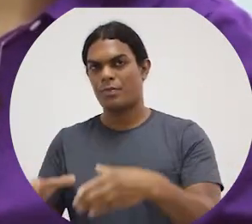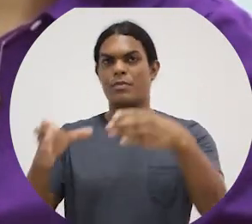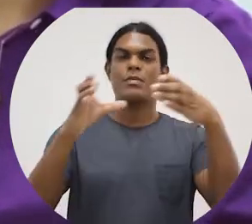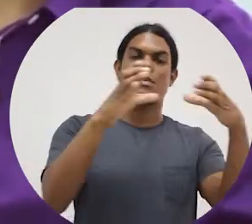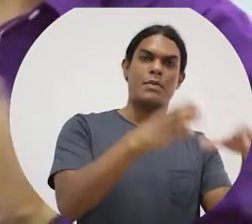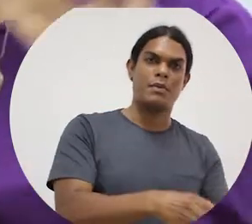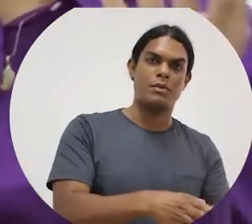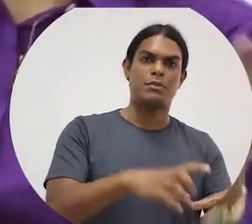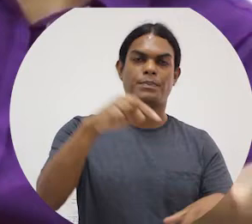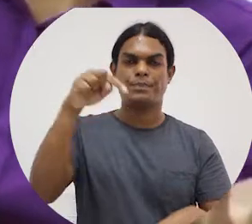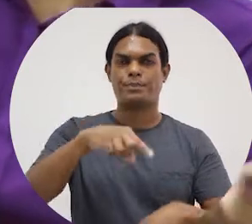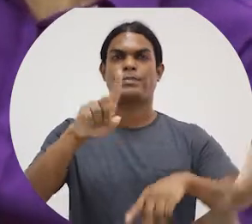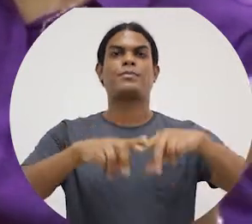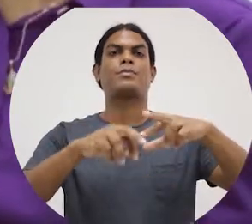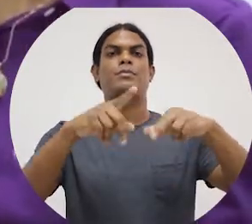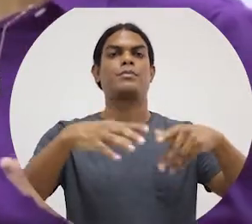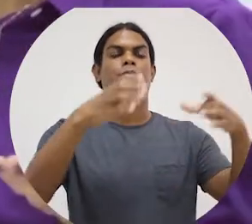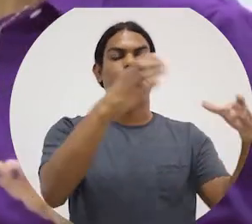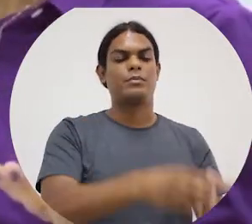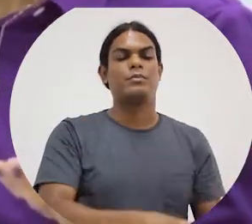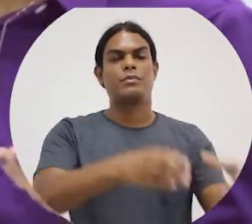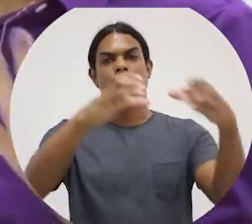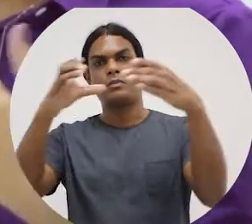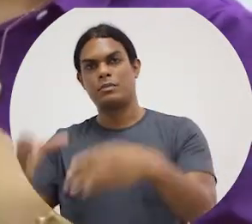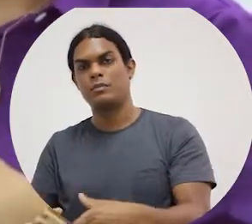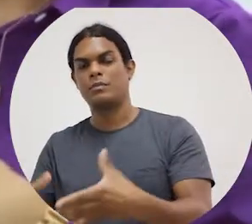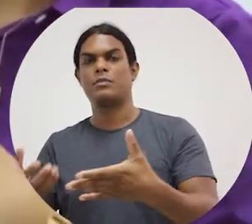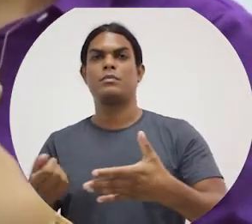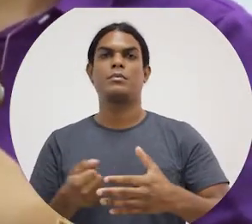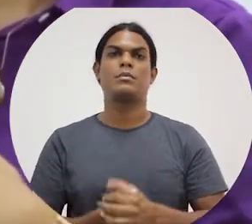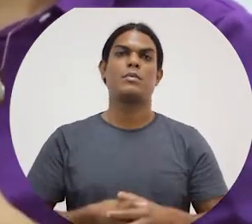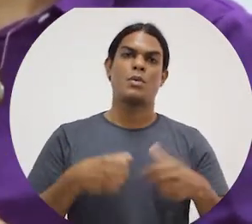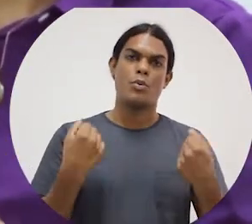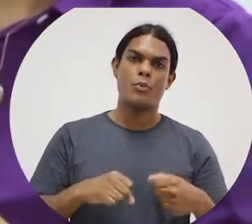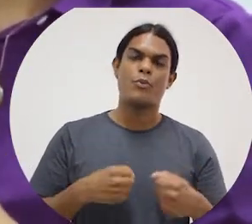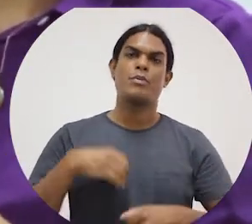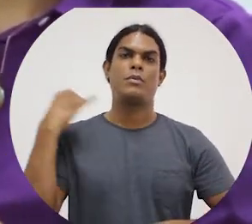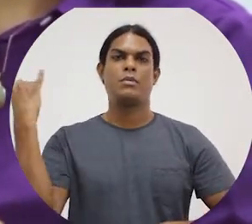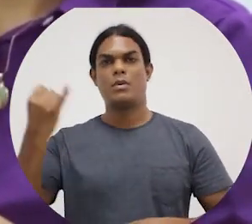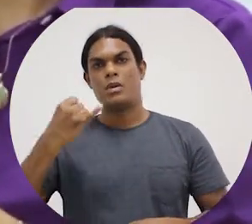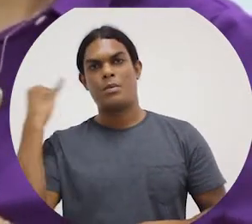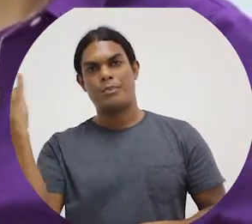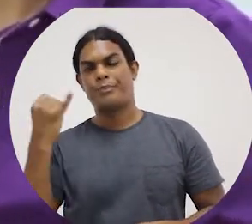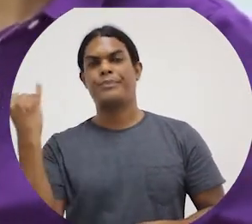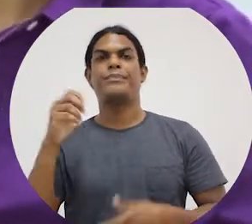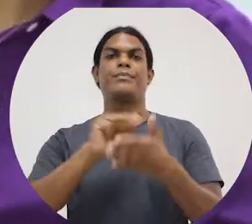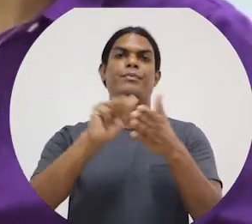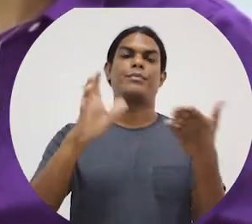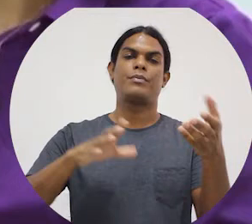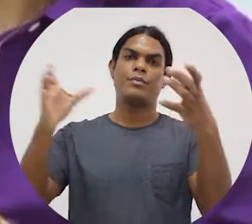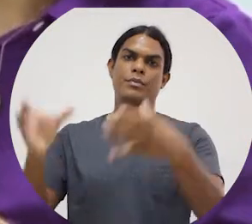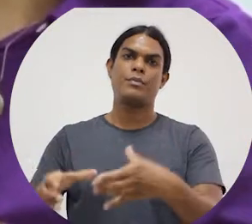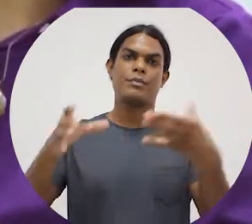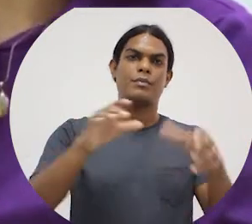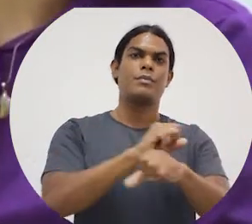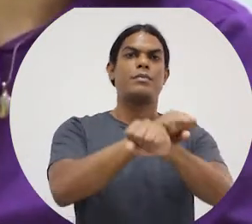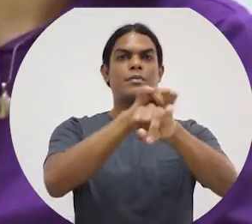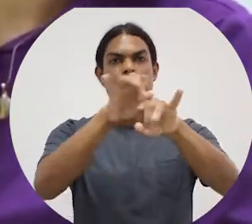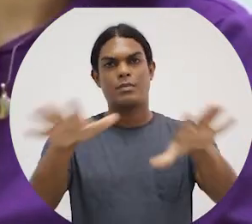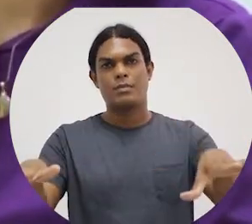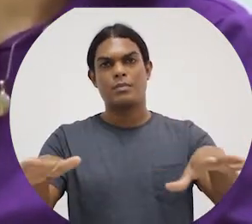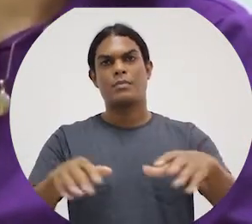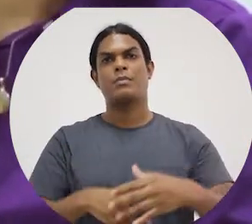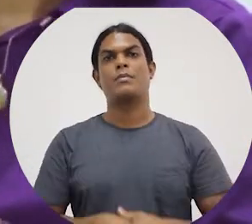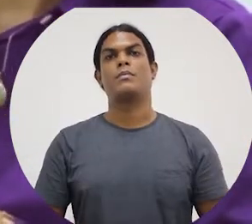esses produtos de um local para o outro. Por isso, há necessidade da atividade de movimentação e